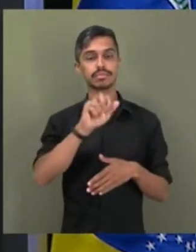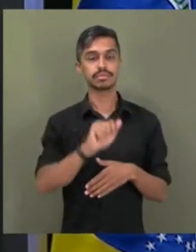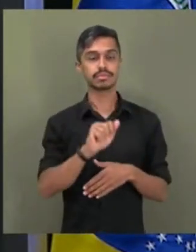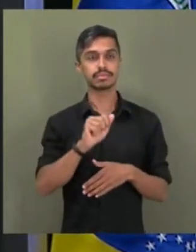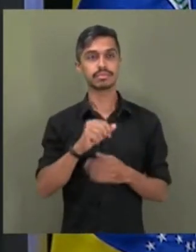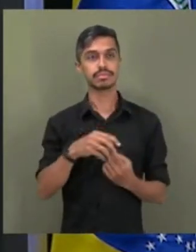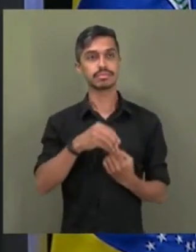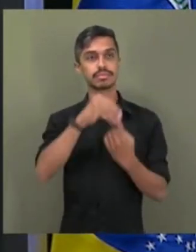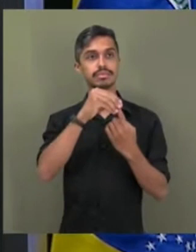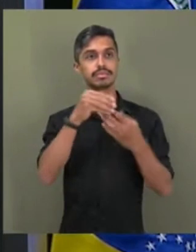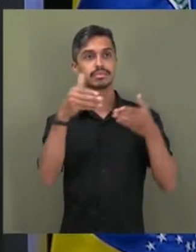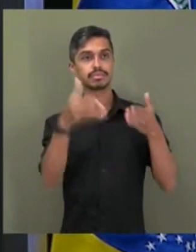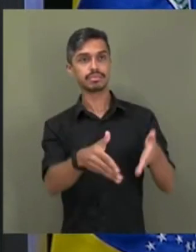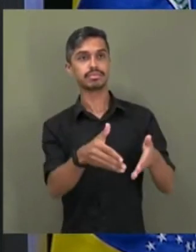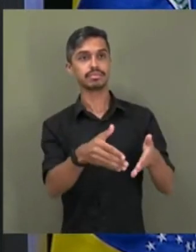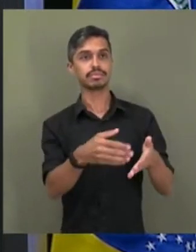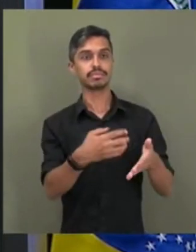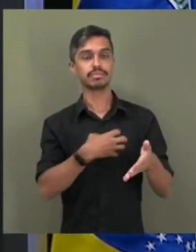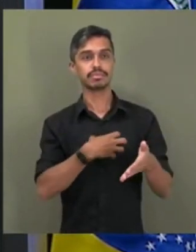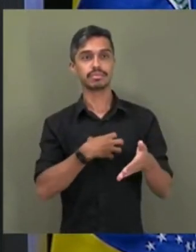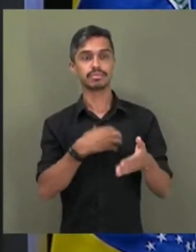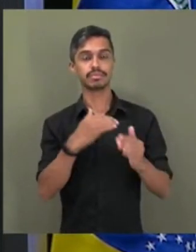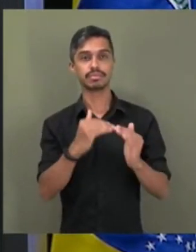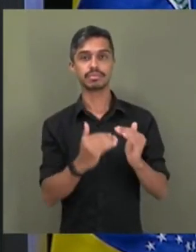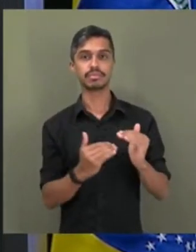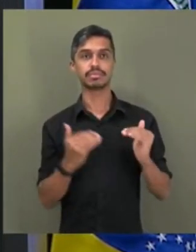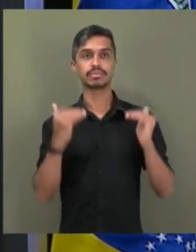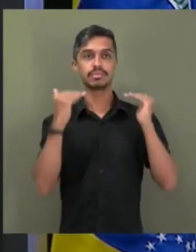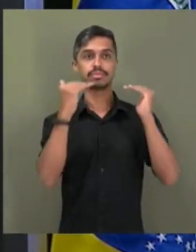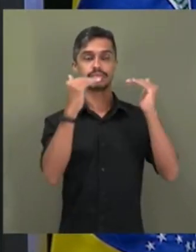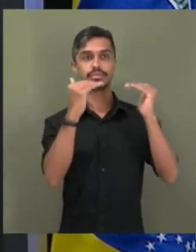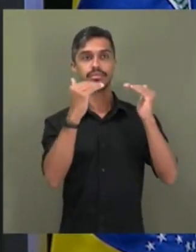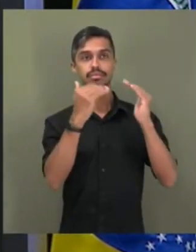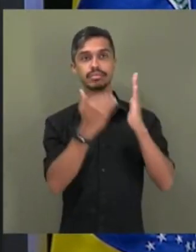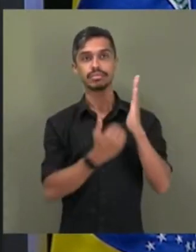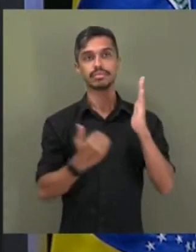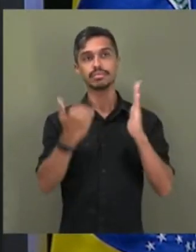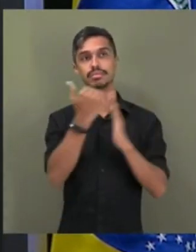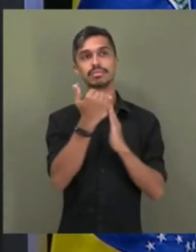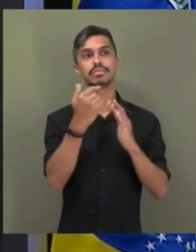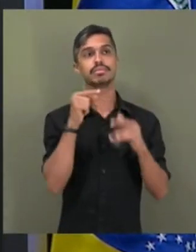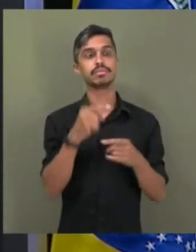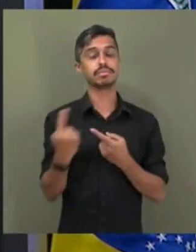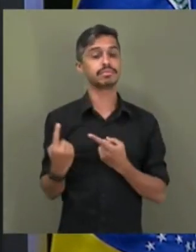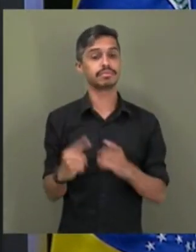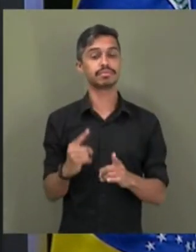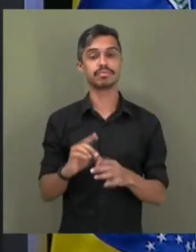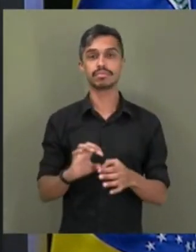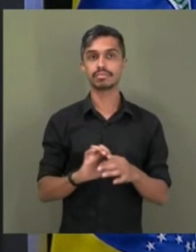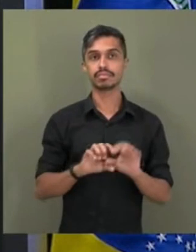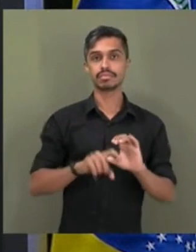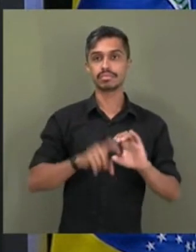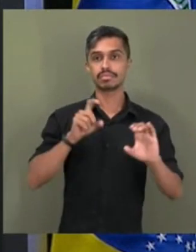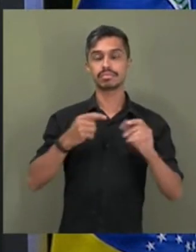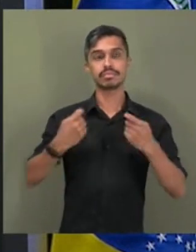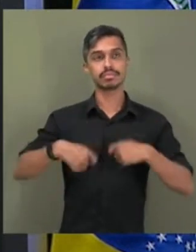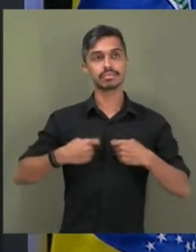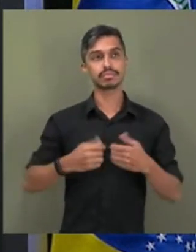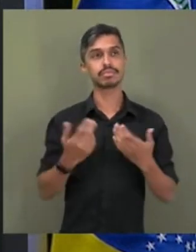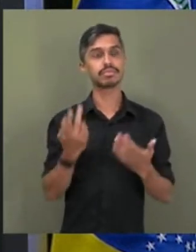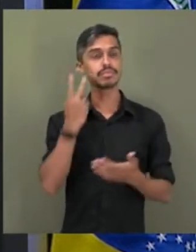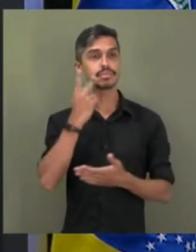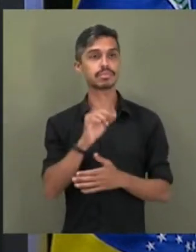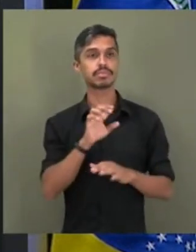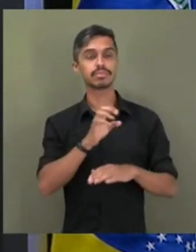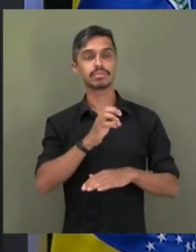União interferir de maneira além do que deveria, e isso violar uma autonomia necessária para os